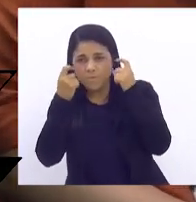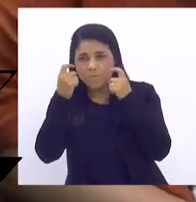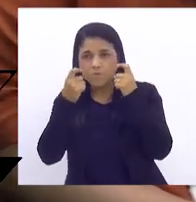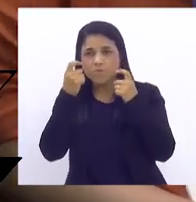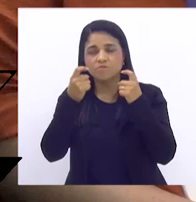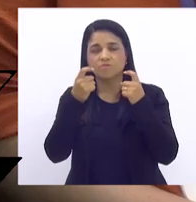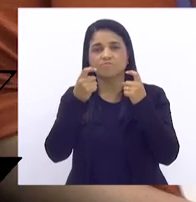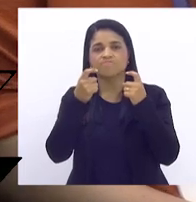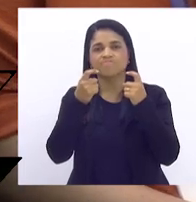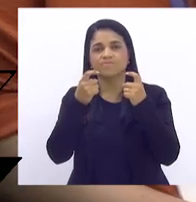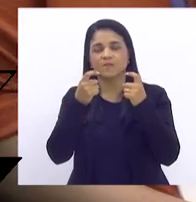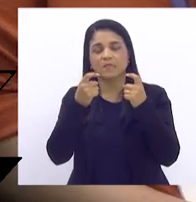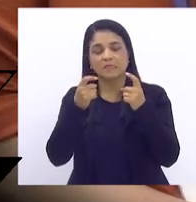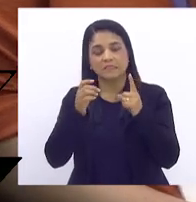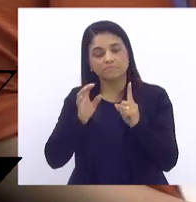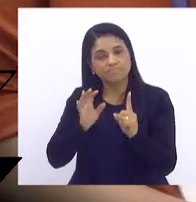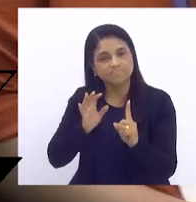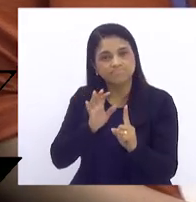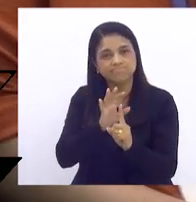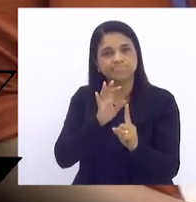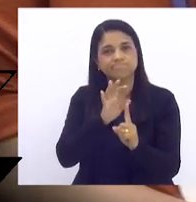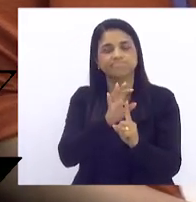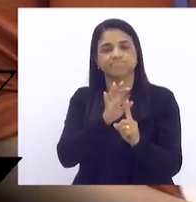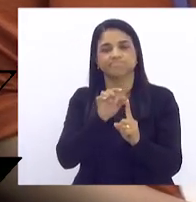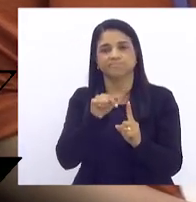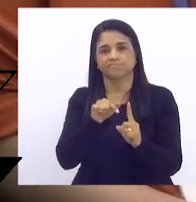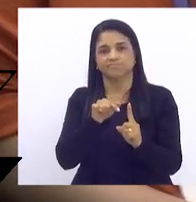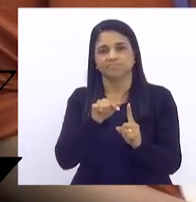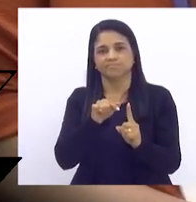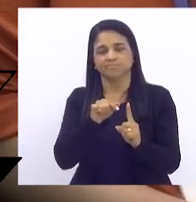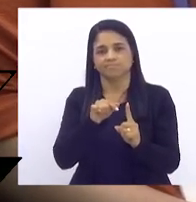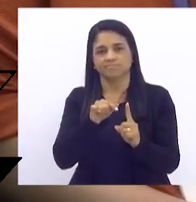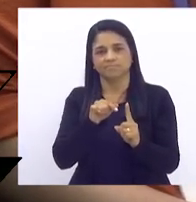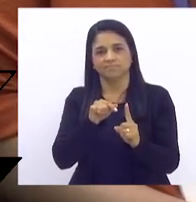acaba induzindo, né, o sindicante